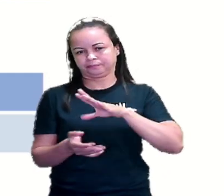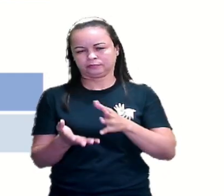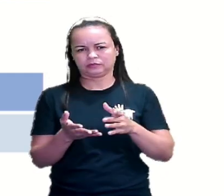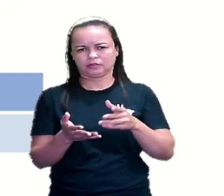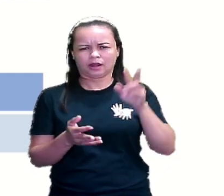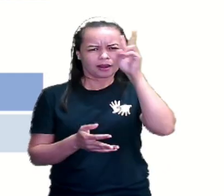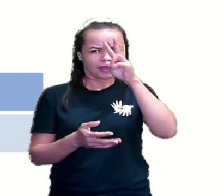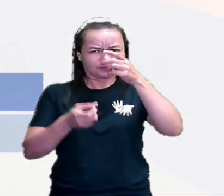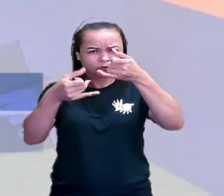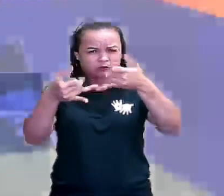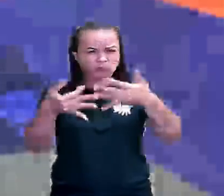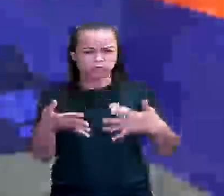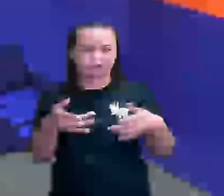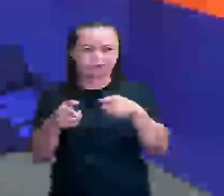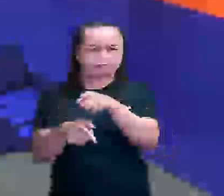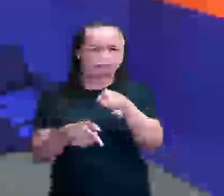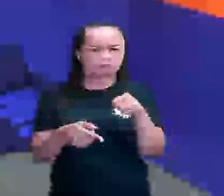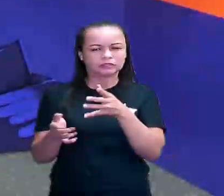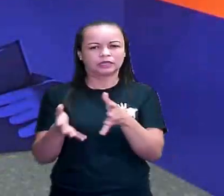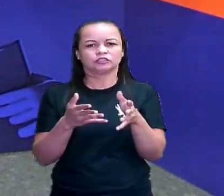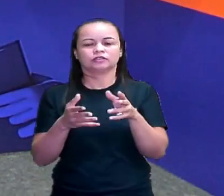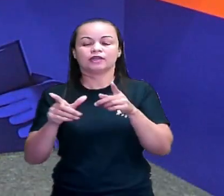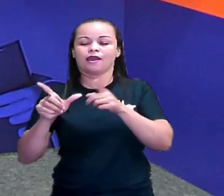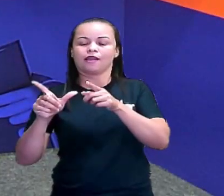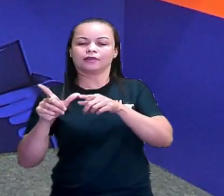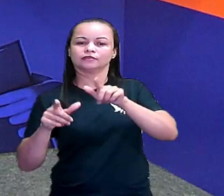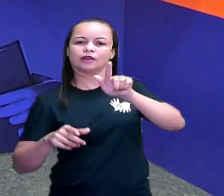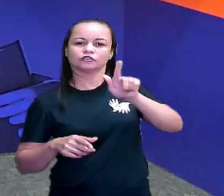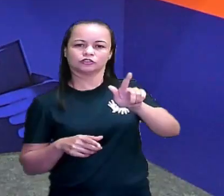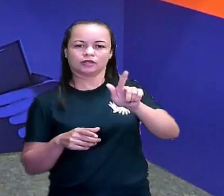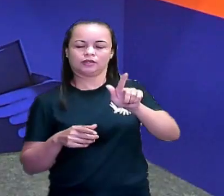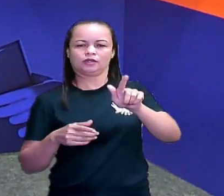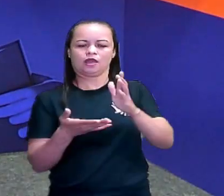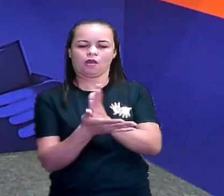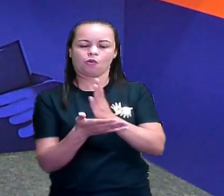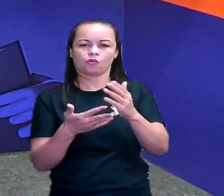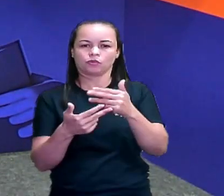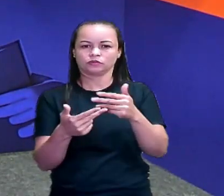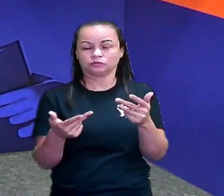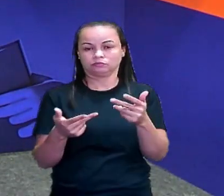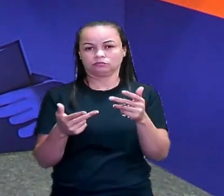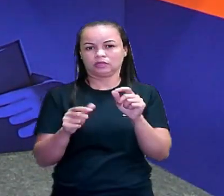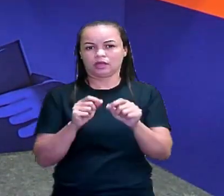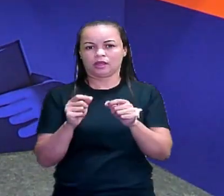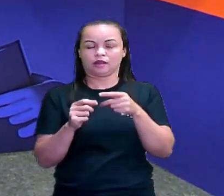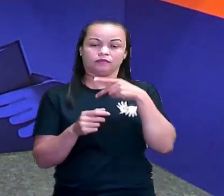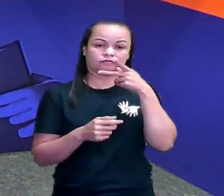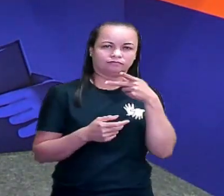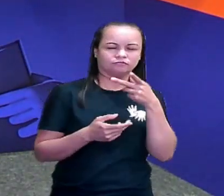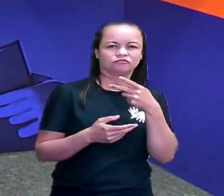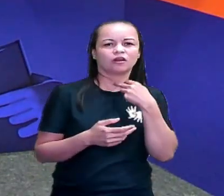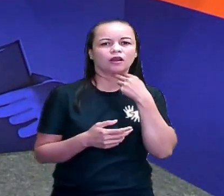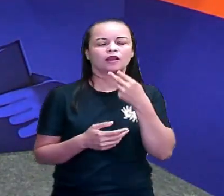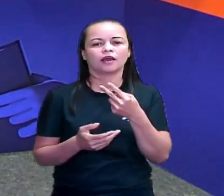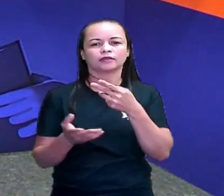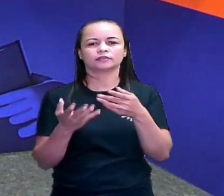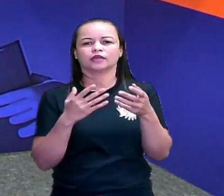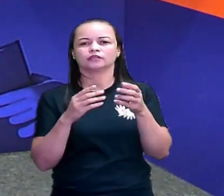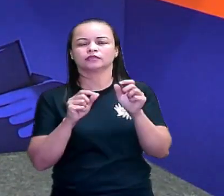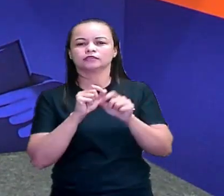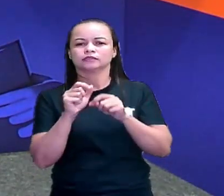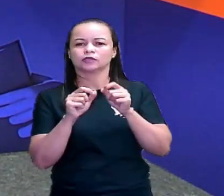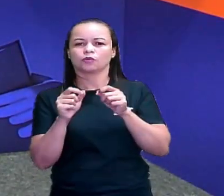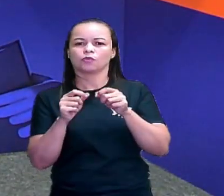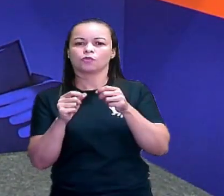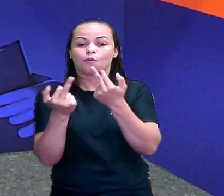comecinho que a letra G, ela em algumas situações é pronunciada igual R, e em algumas